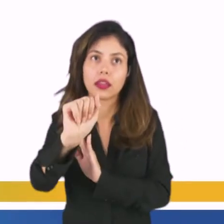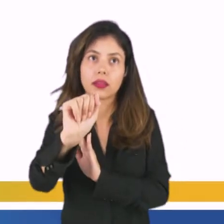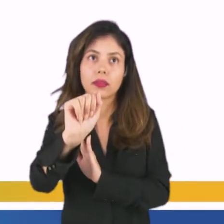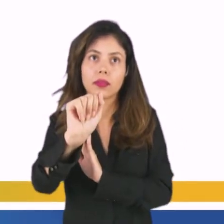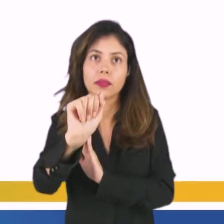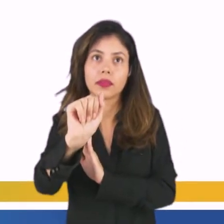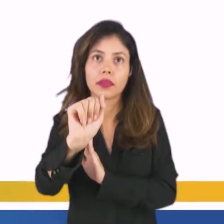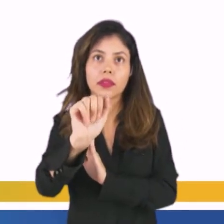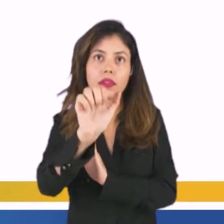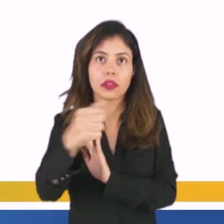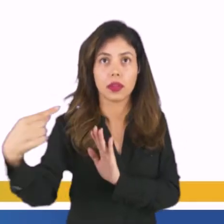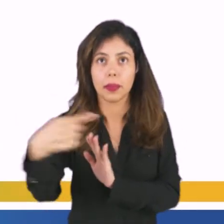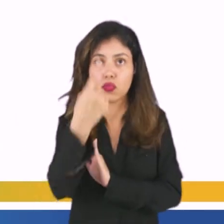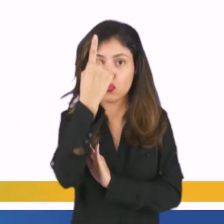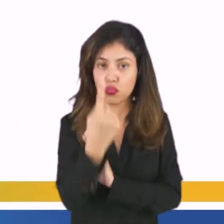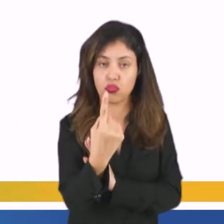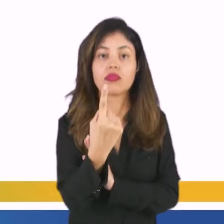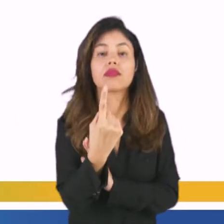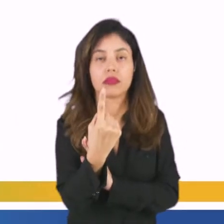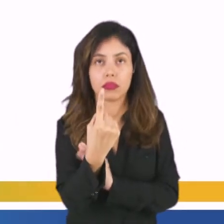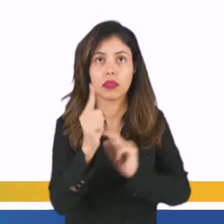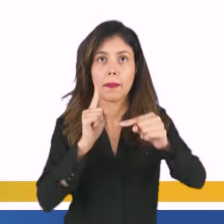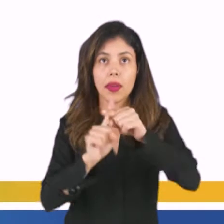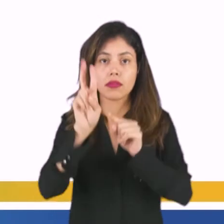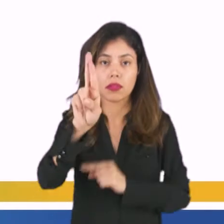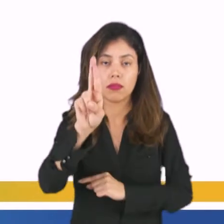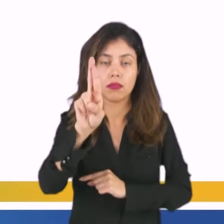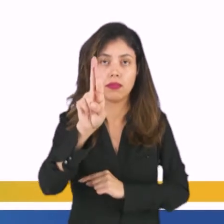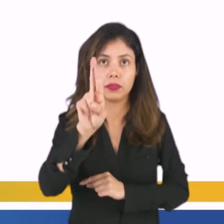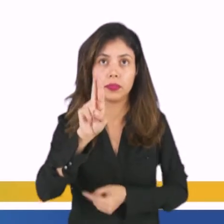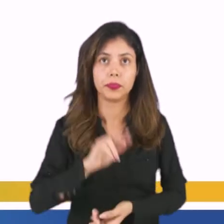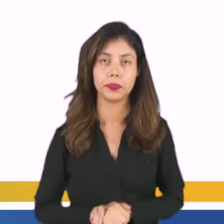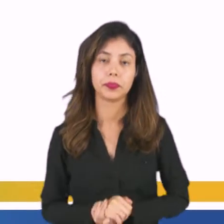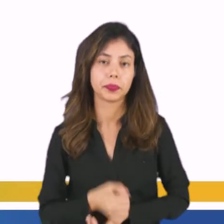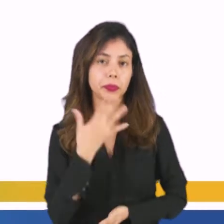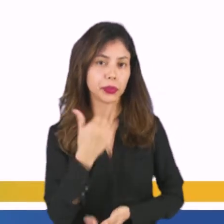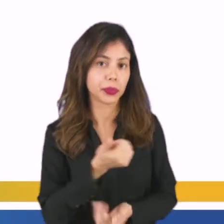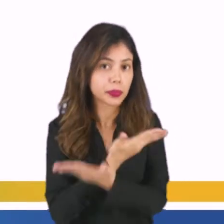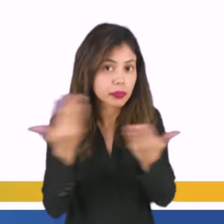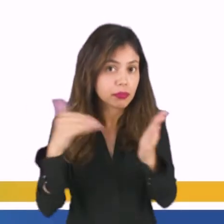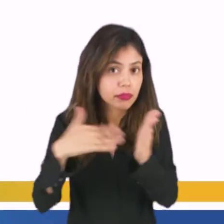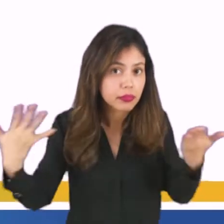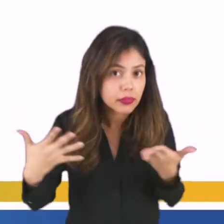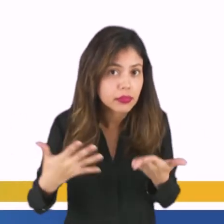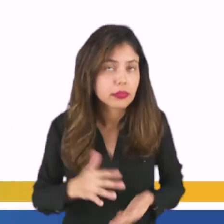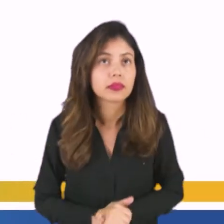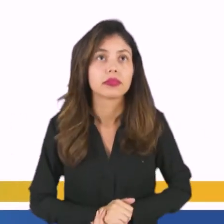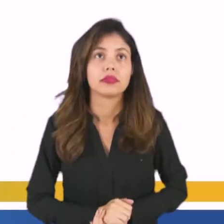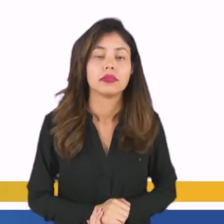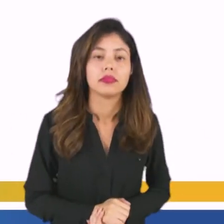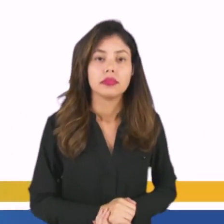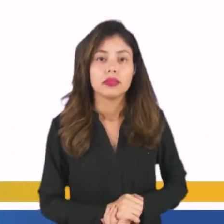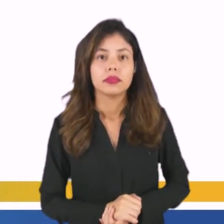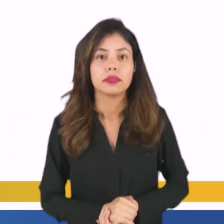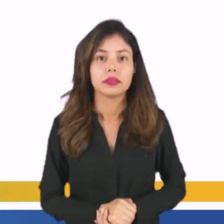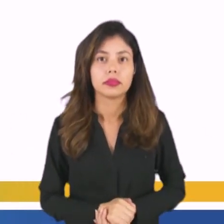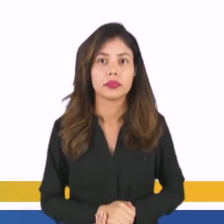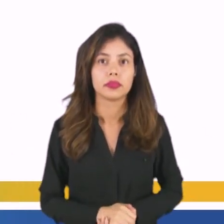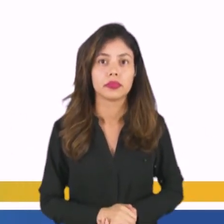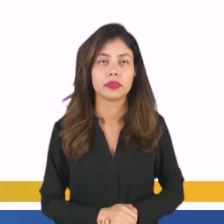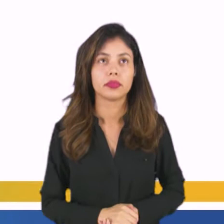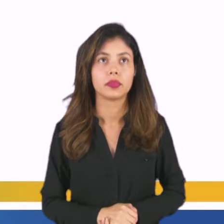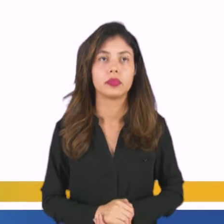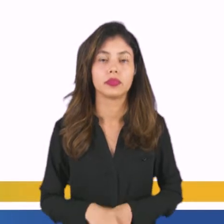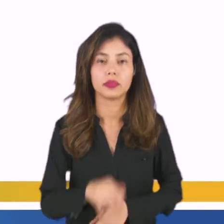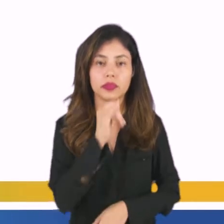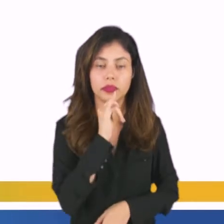é igual a enésimo menos 1 mais R. Tudo bem, gente? Até aqui? Então, vamos a um exemplo